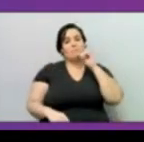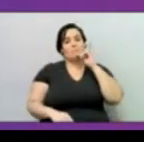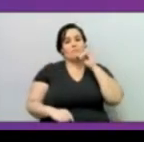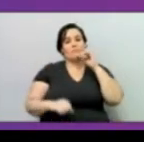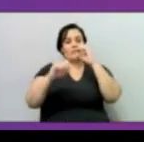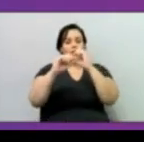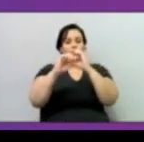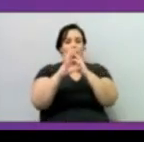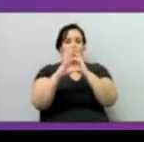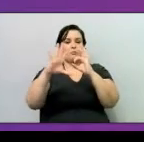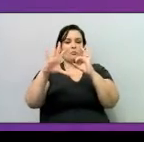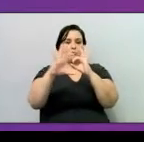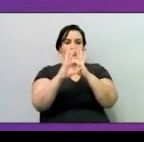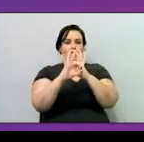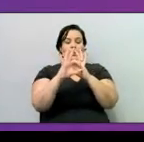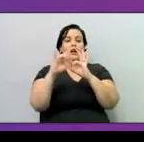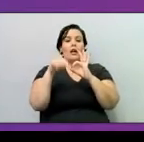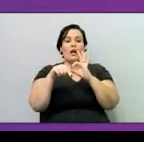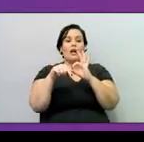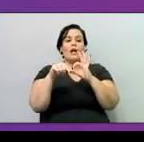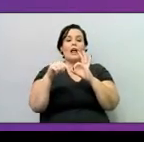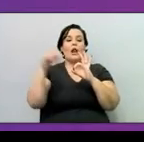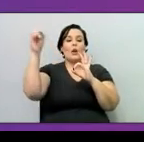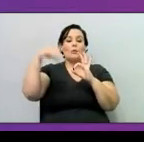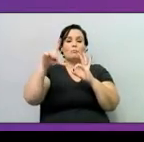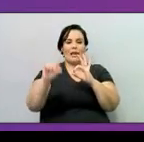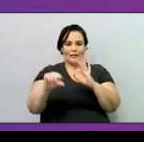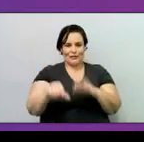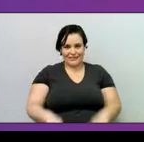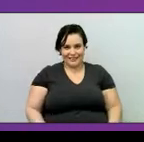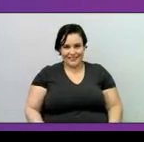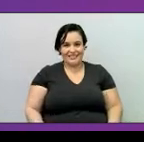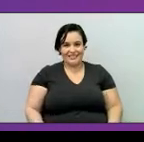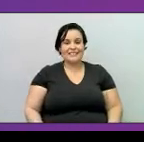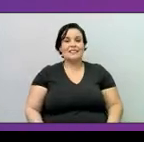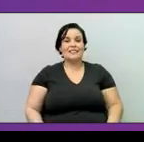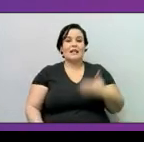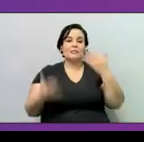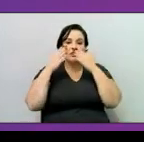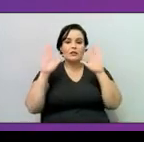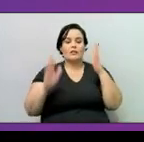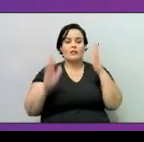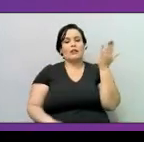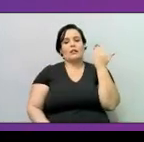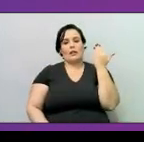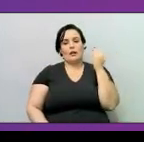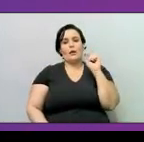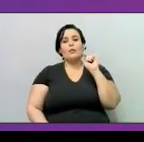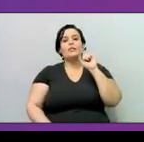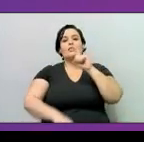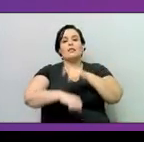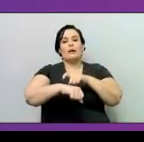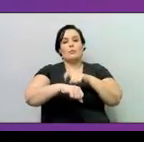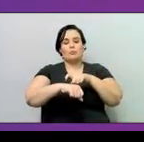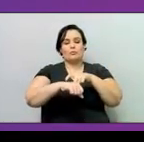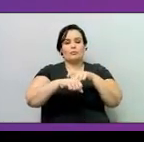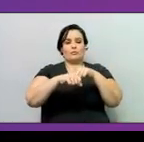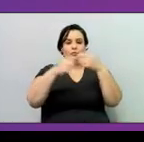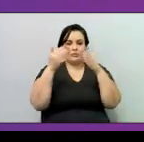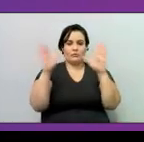a quantidade de luz no tempo depois são até há pouco tempo ainda não muito tempo né que o tempo de exposição ao